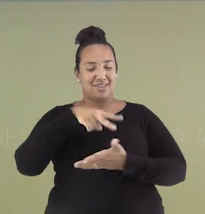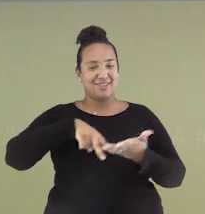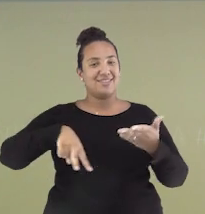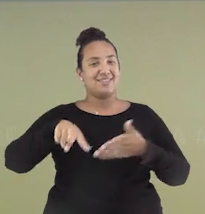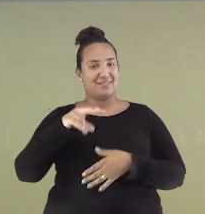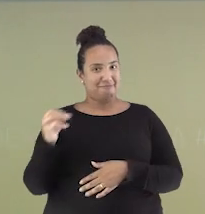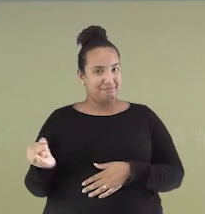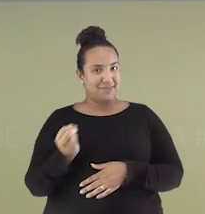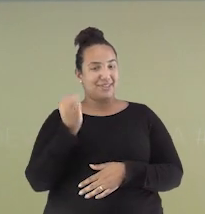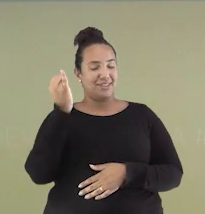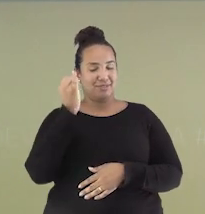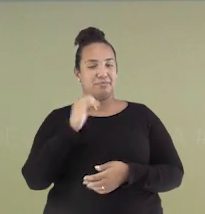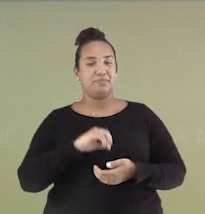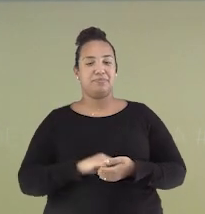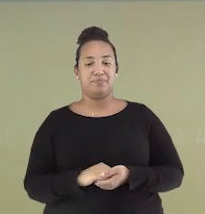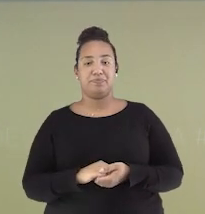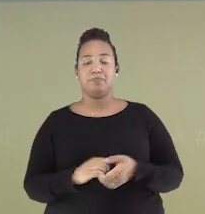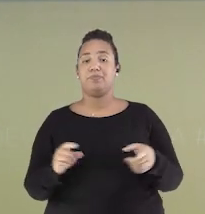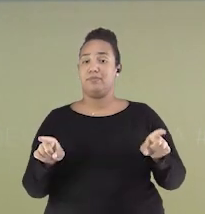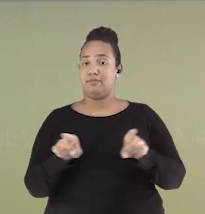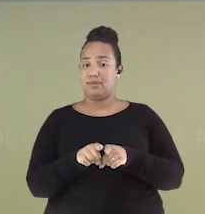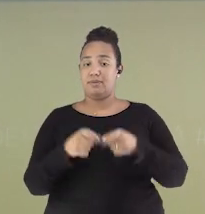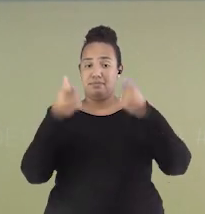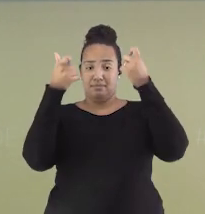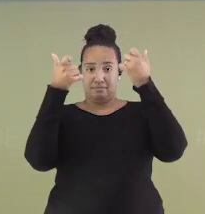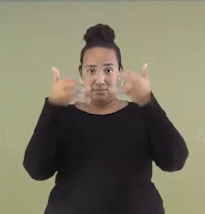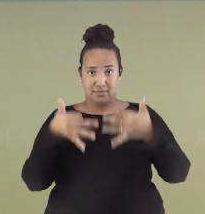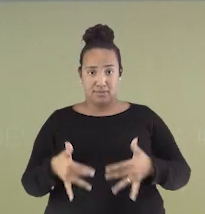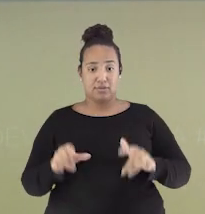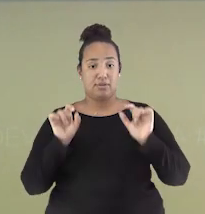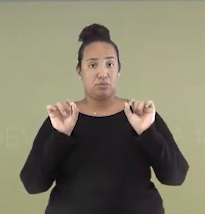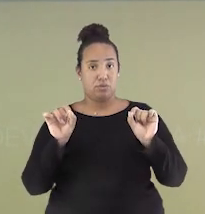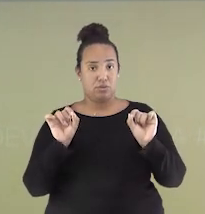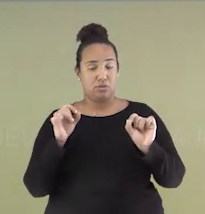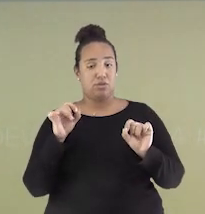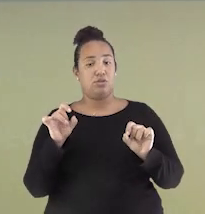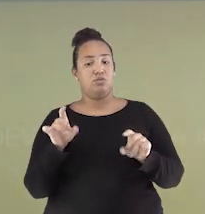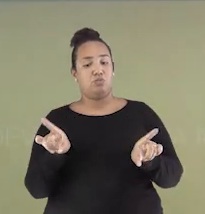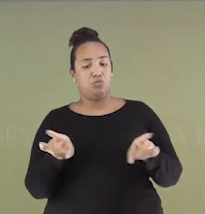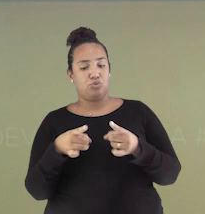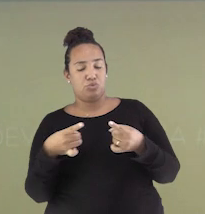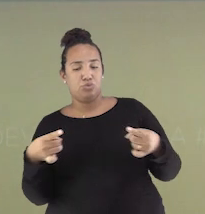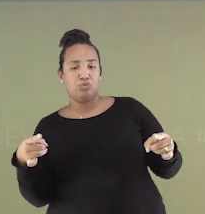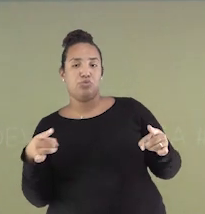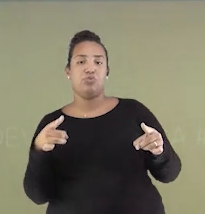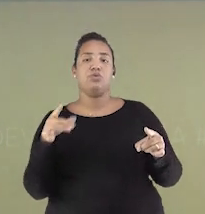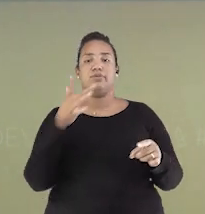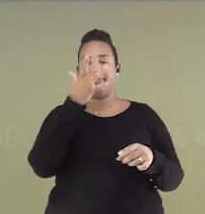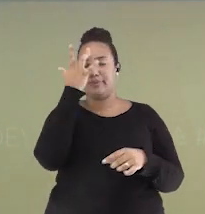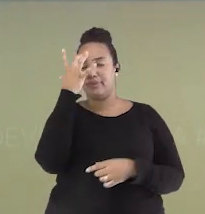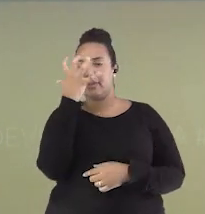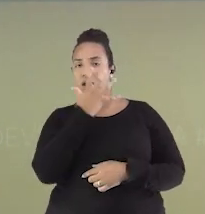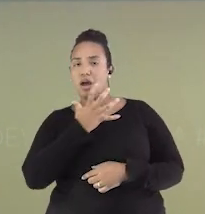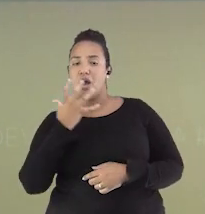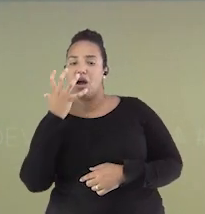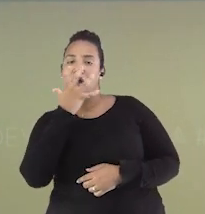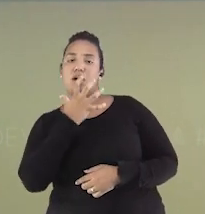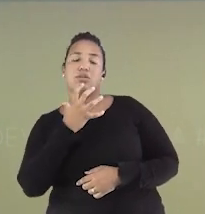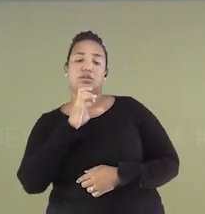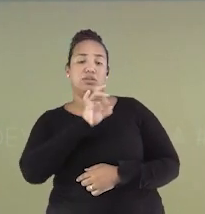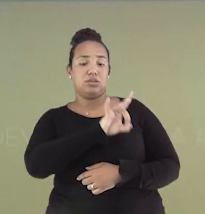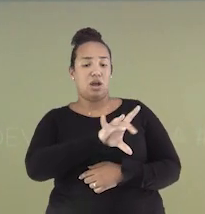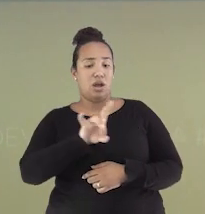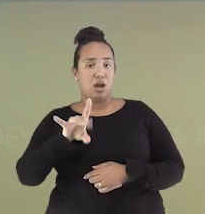isso é o que importa outra coisa que a gente tem que falar um pouquinho da diferença do sons dos instrumentos e até das vozes das